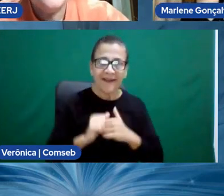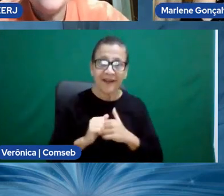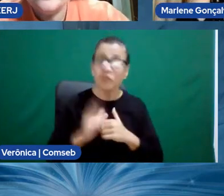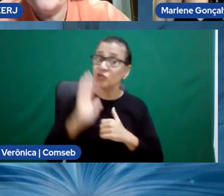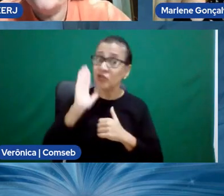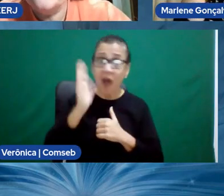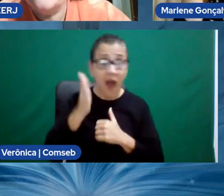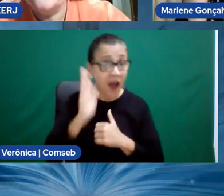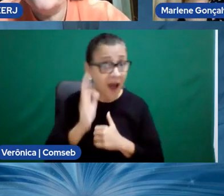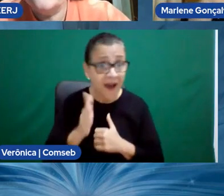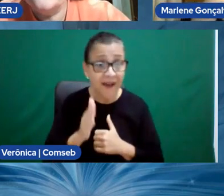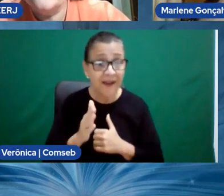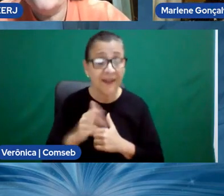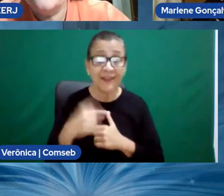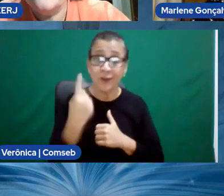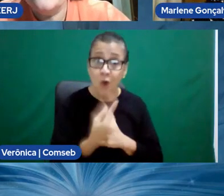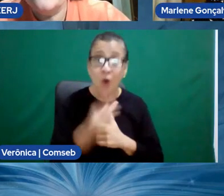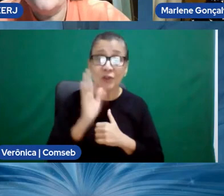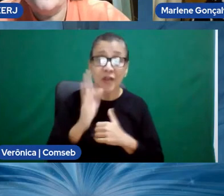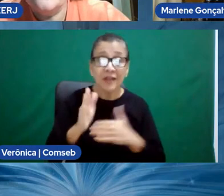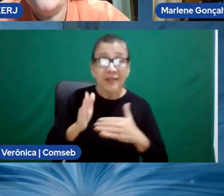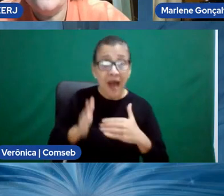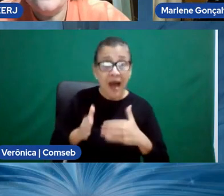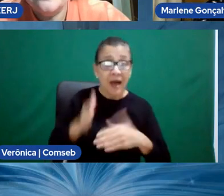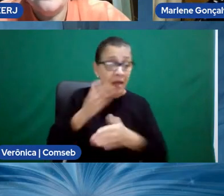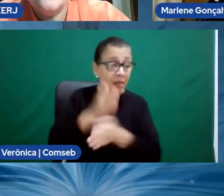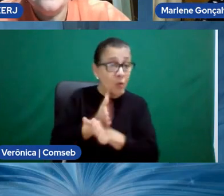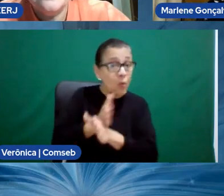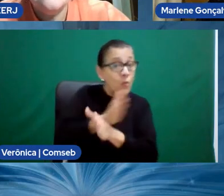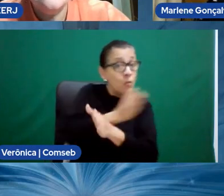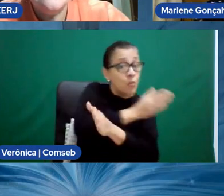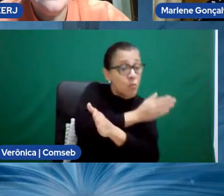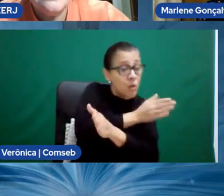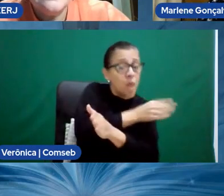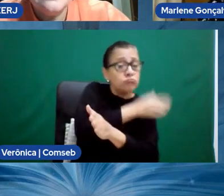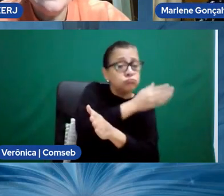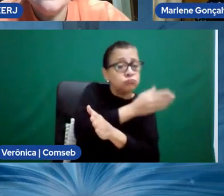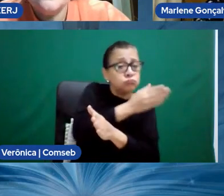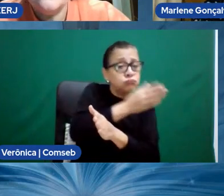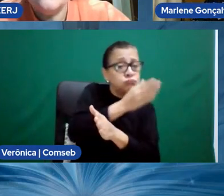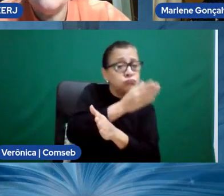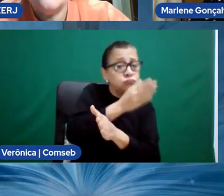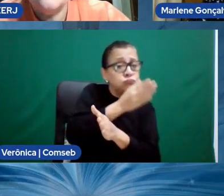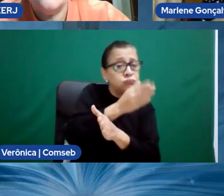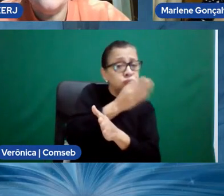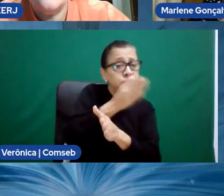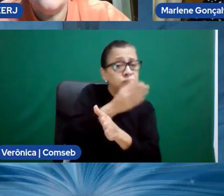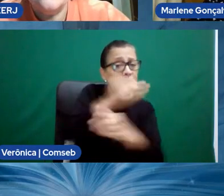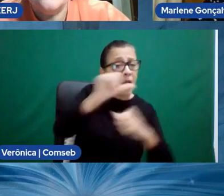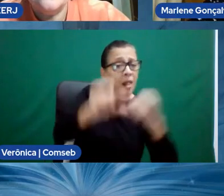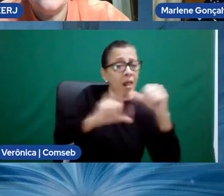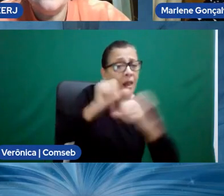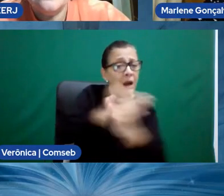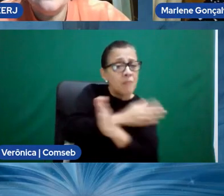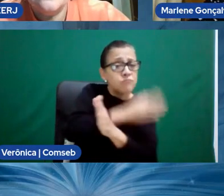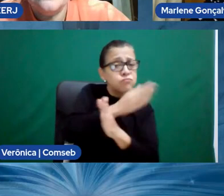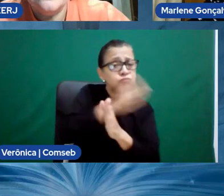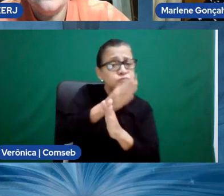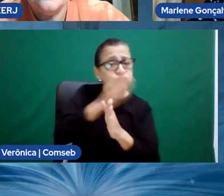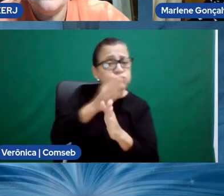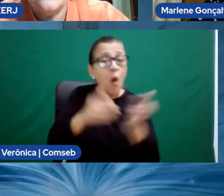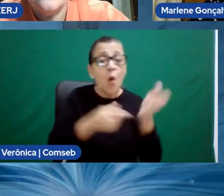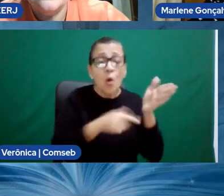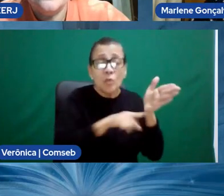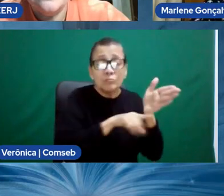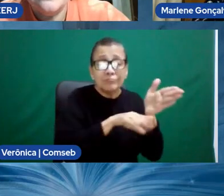demais. E a gente está caminhando desde o aparecimento ali, né? Desde o início, desde aquelas transformações, quando apareceram lá os primeiros homens com